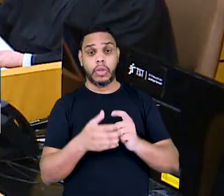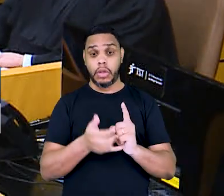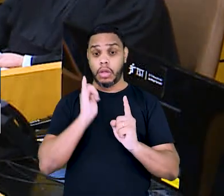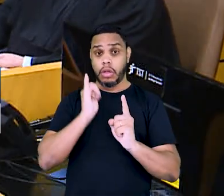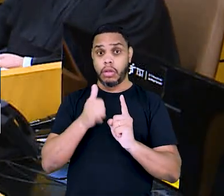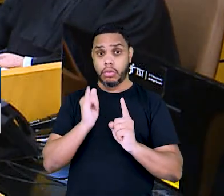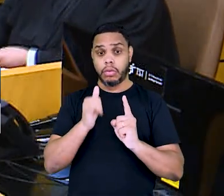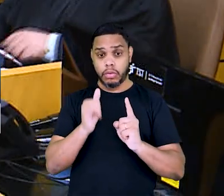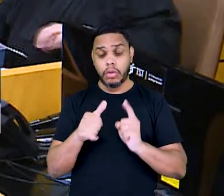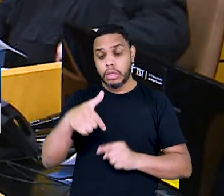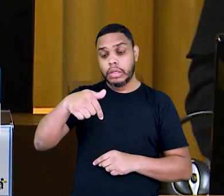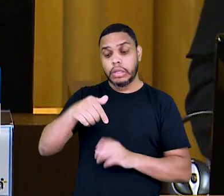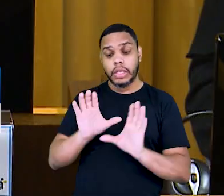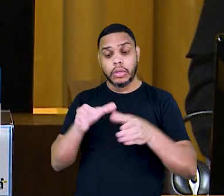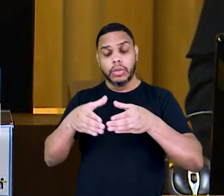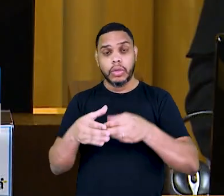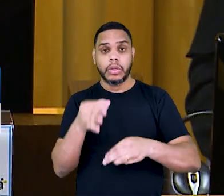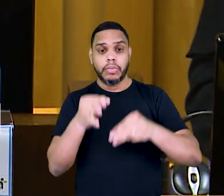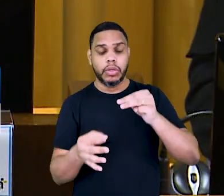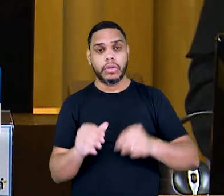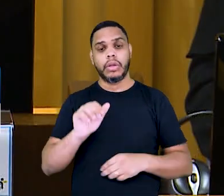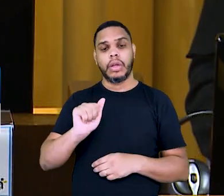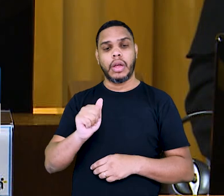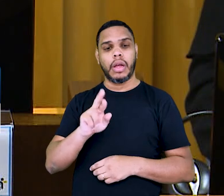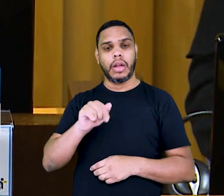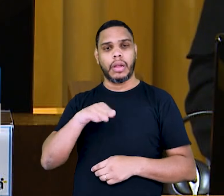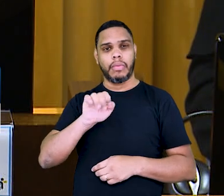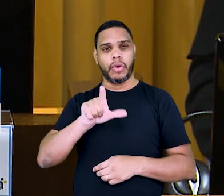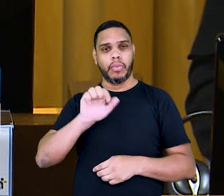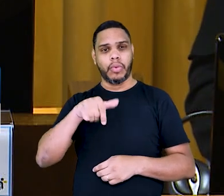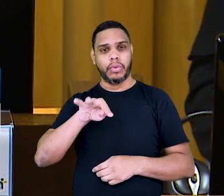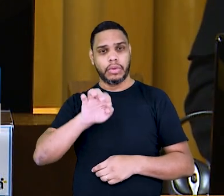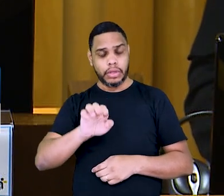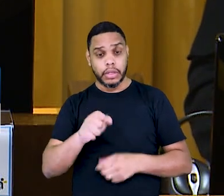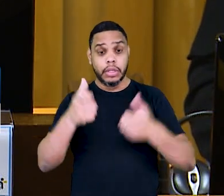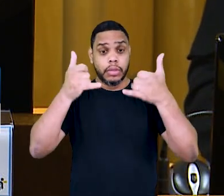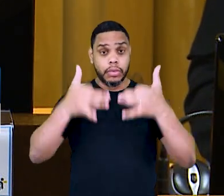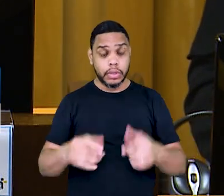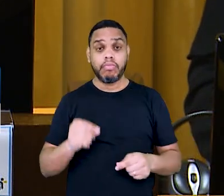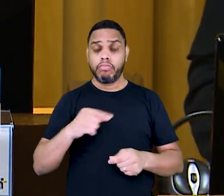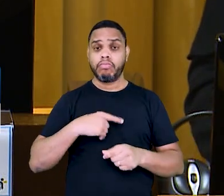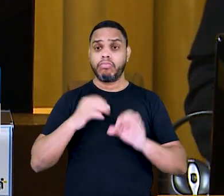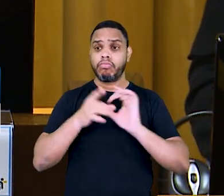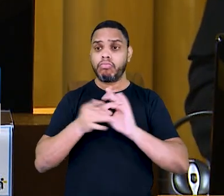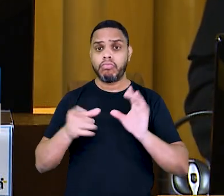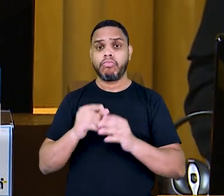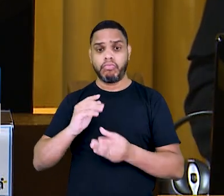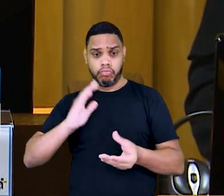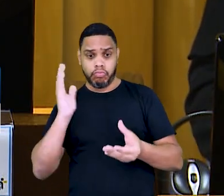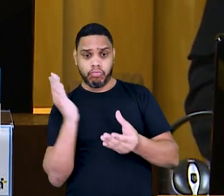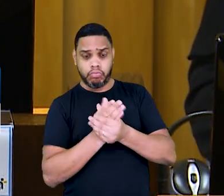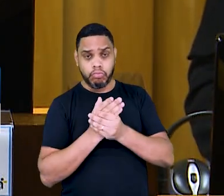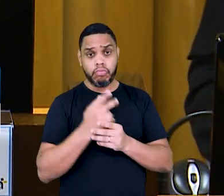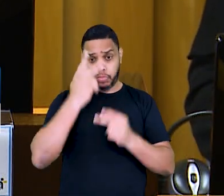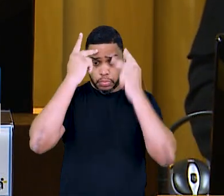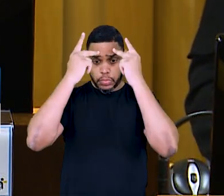na 7ª turma, ministro Agra Belmonte, explicou que a legitimidade para executar a sentença coletiva é